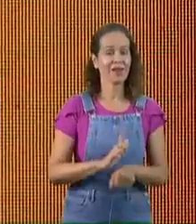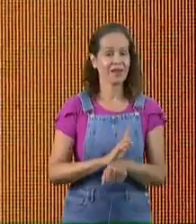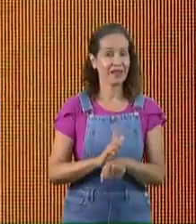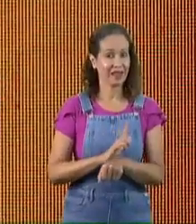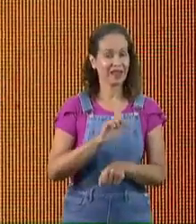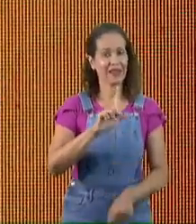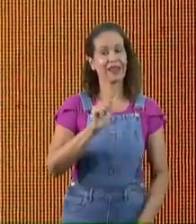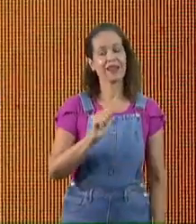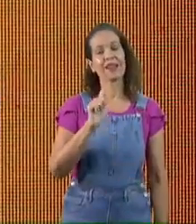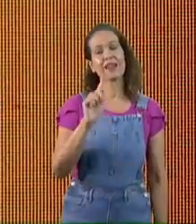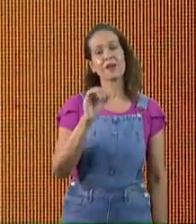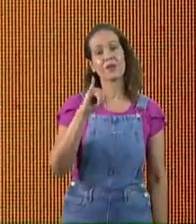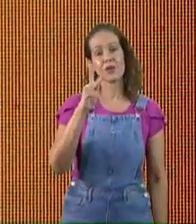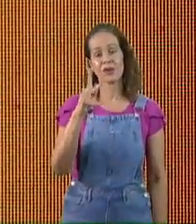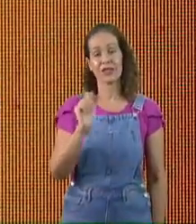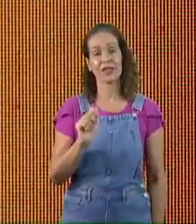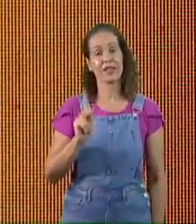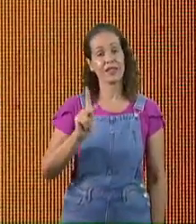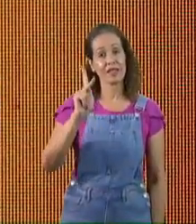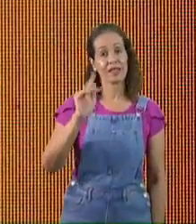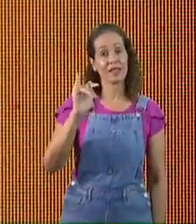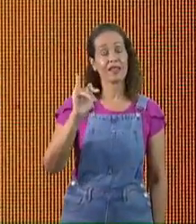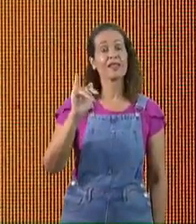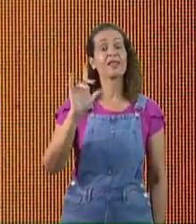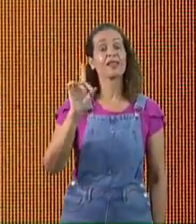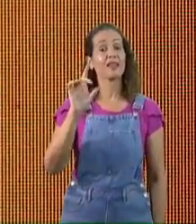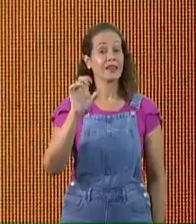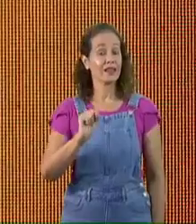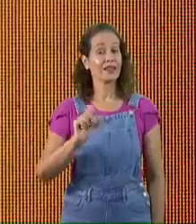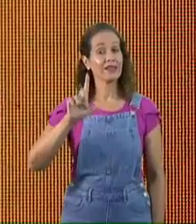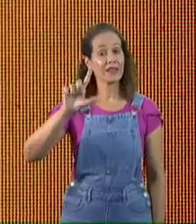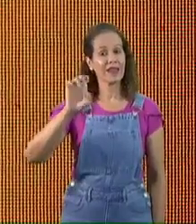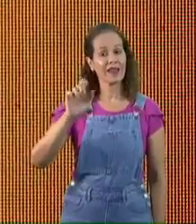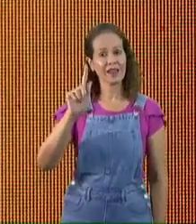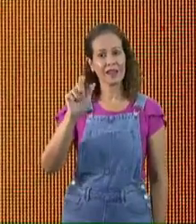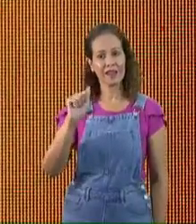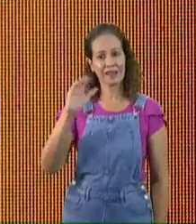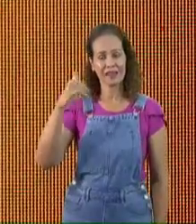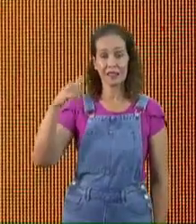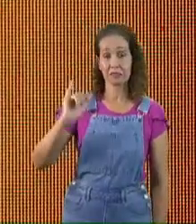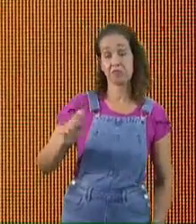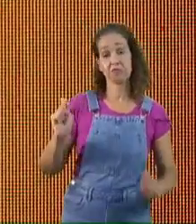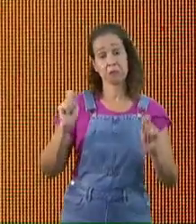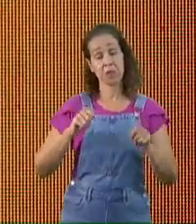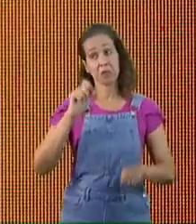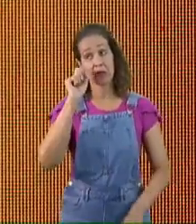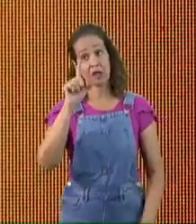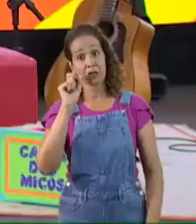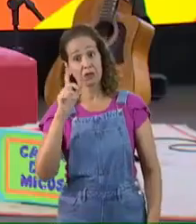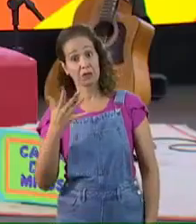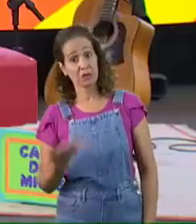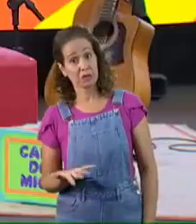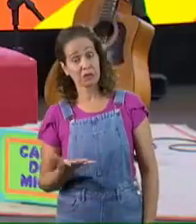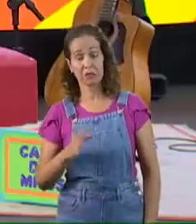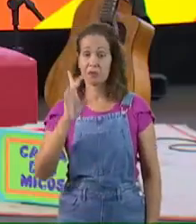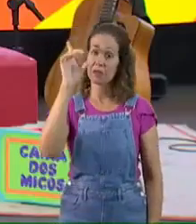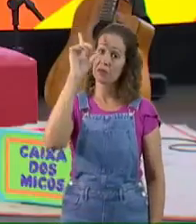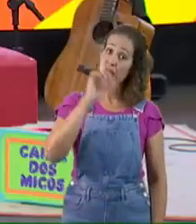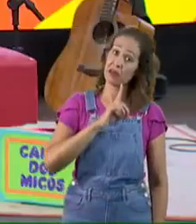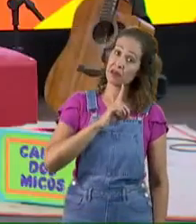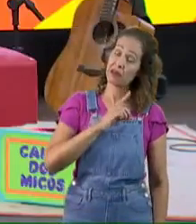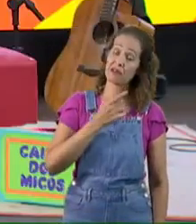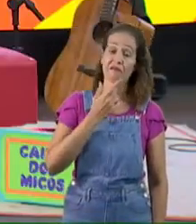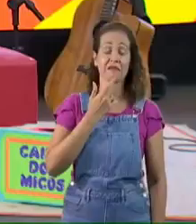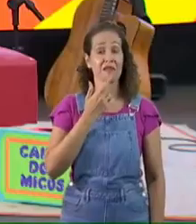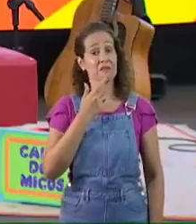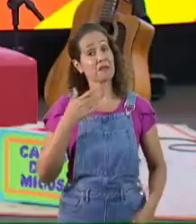Legacy, para você saber quem vai ser a equipe vencedora. Eu tô de olho para saber. Pode ser azul, Pode ser amarelo, que eu gosto de azul, gosto de amarelo. Pode ser